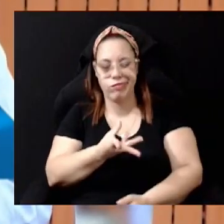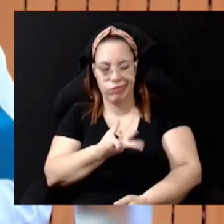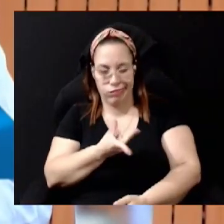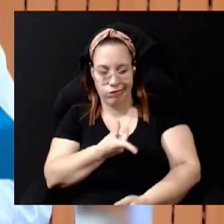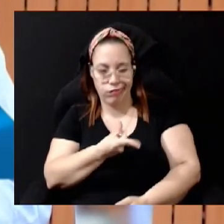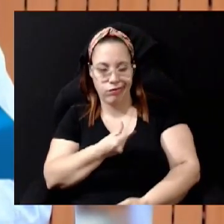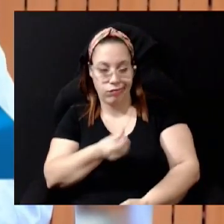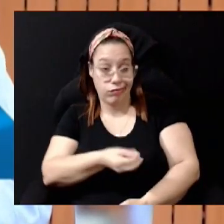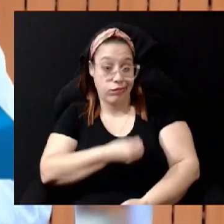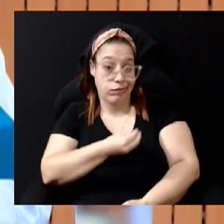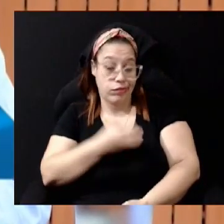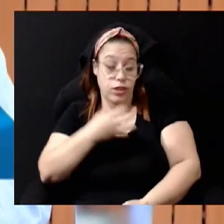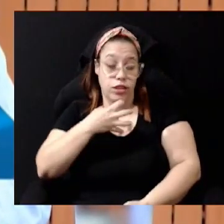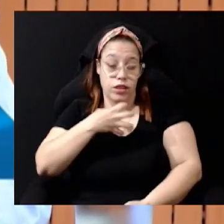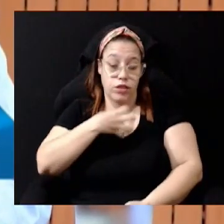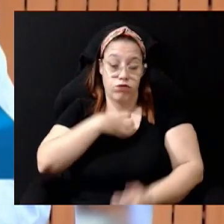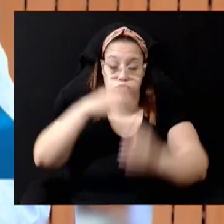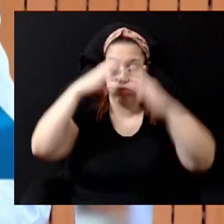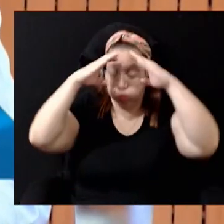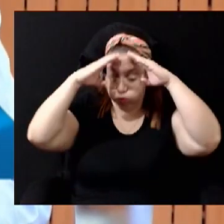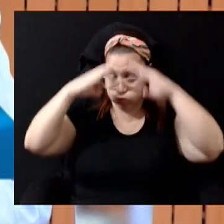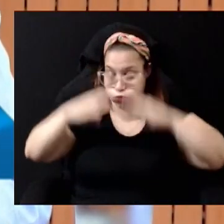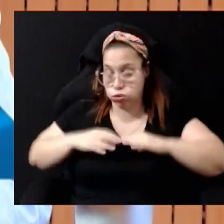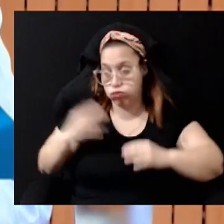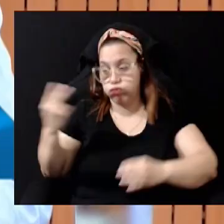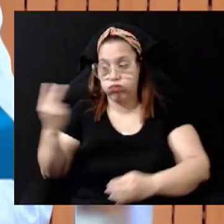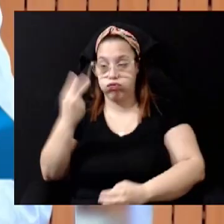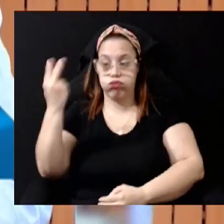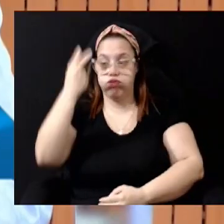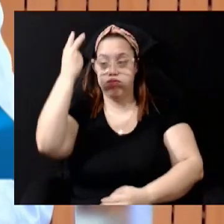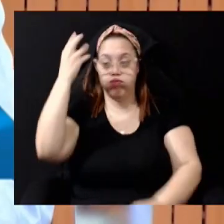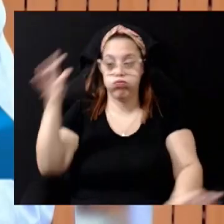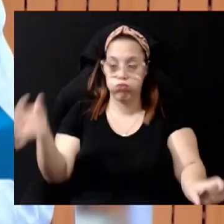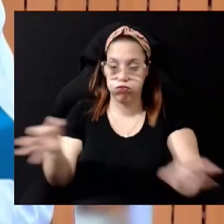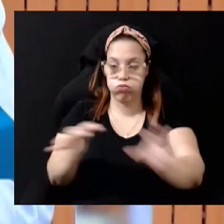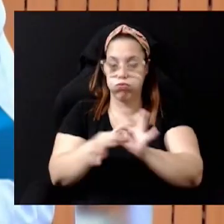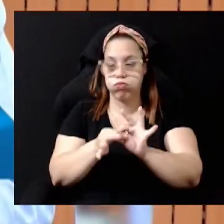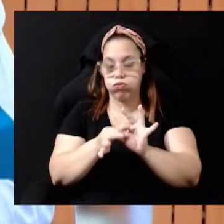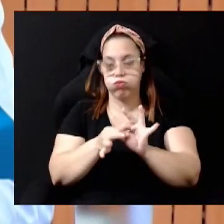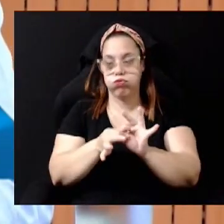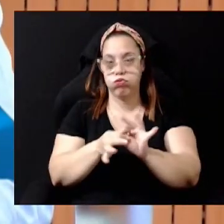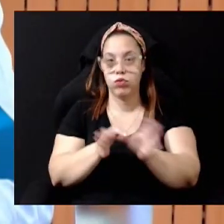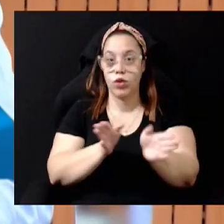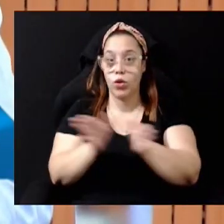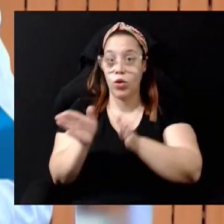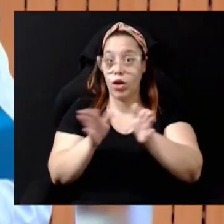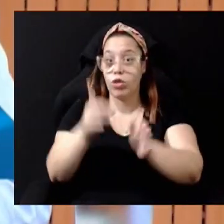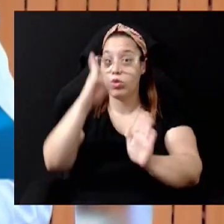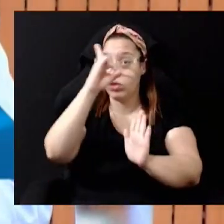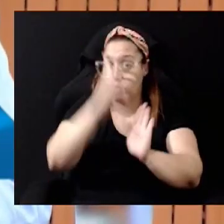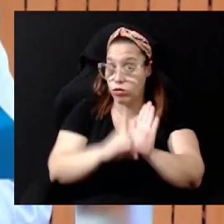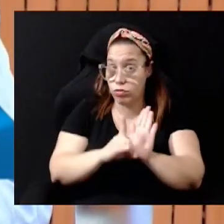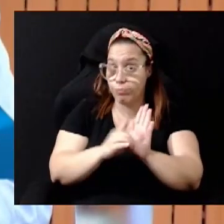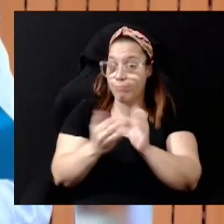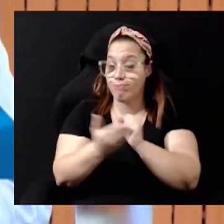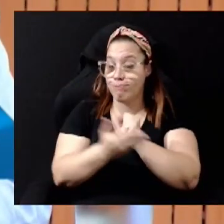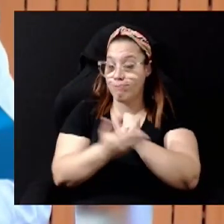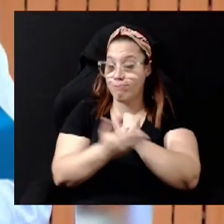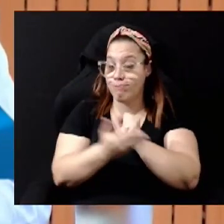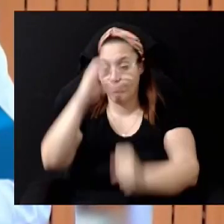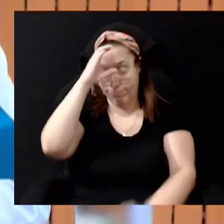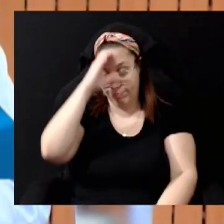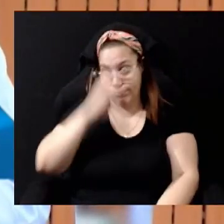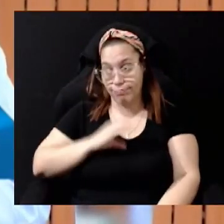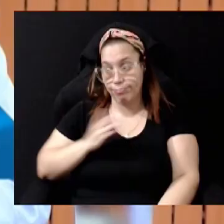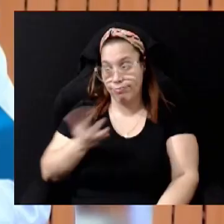sentir respeitados, valorizados, integrados, têm que ter acesso aos seus direitos básicos de cidadão. E o